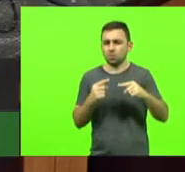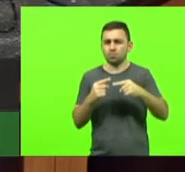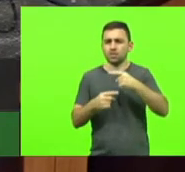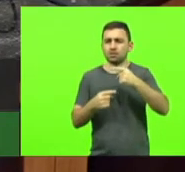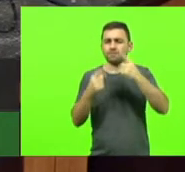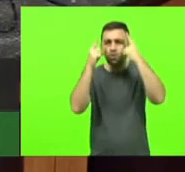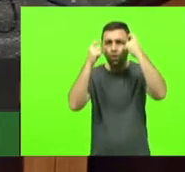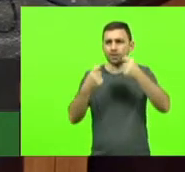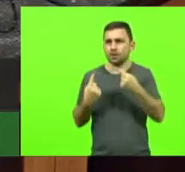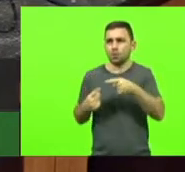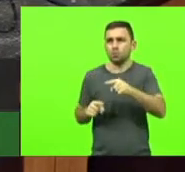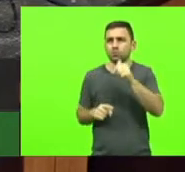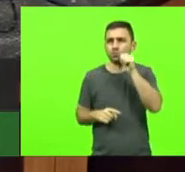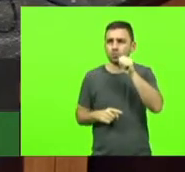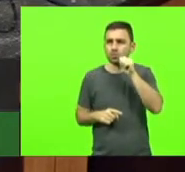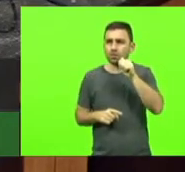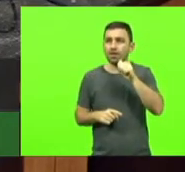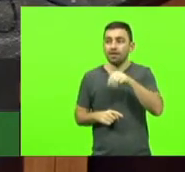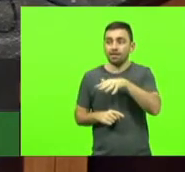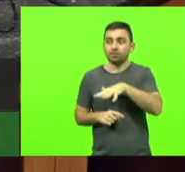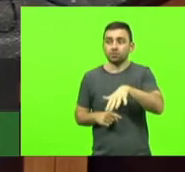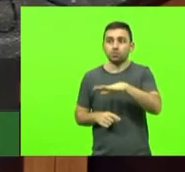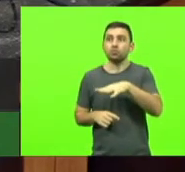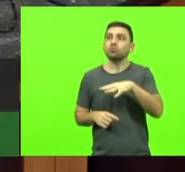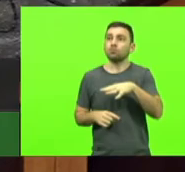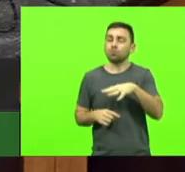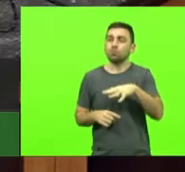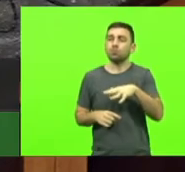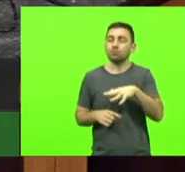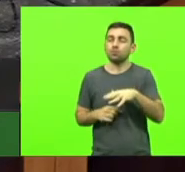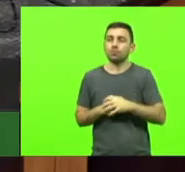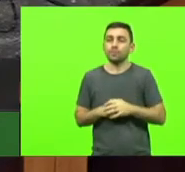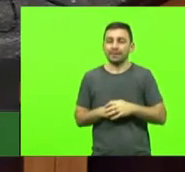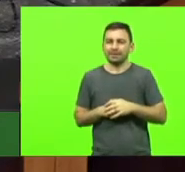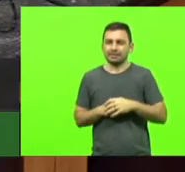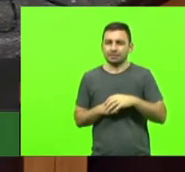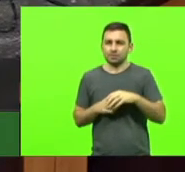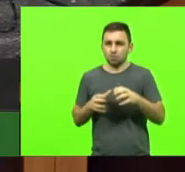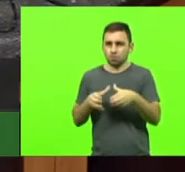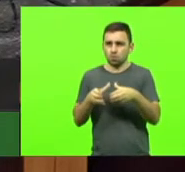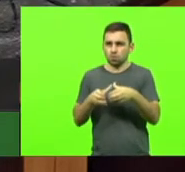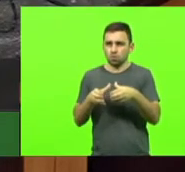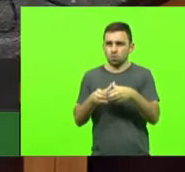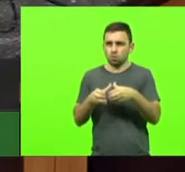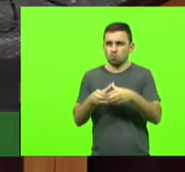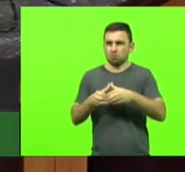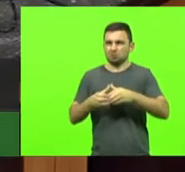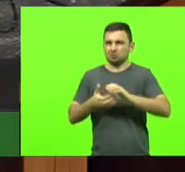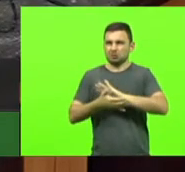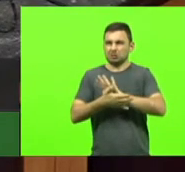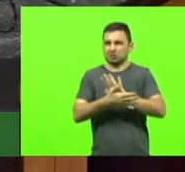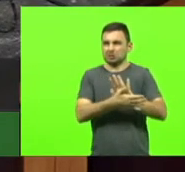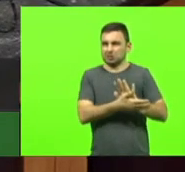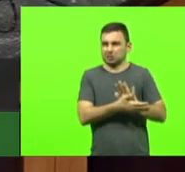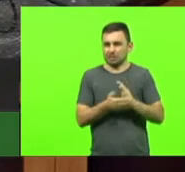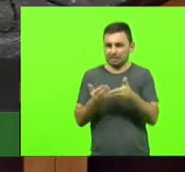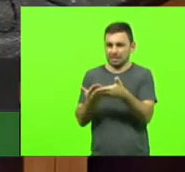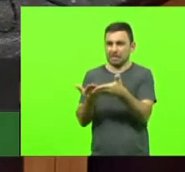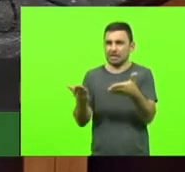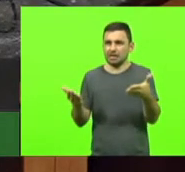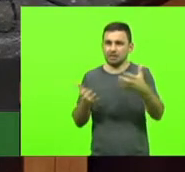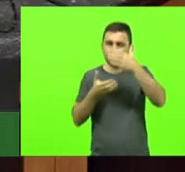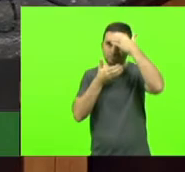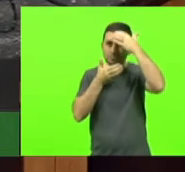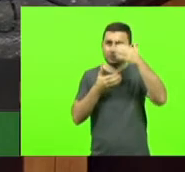as mulheres, mas fazem disso a violência. O Talibã é um grupo extremista que não representa a maioria das